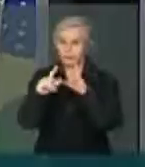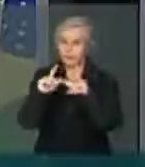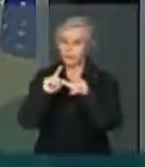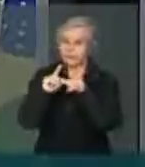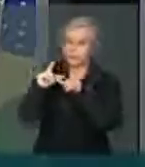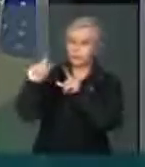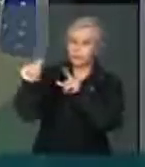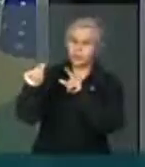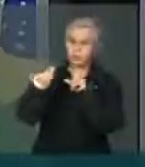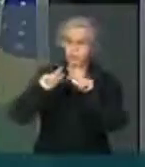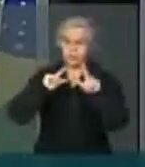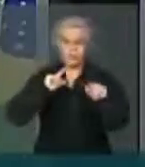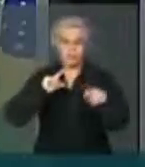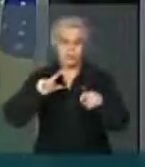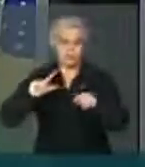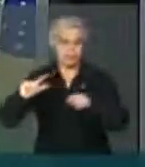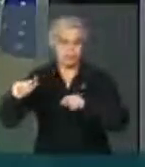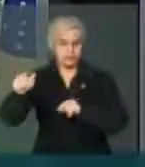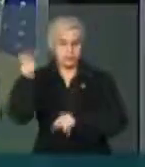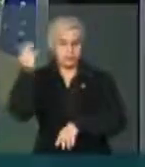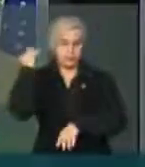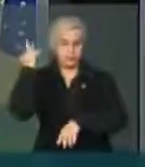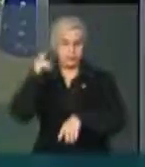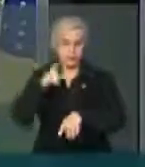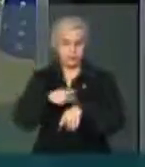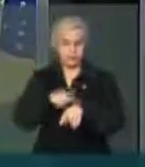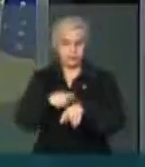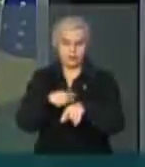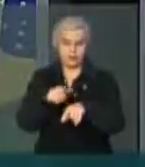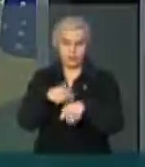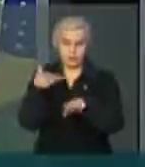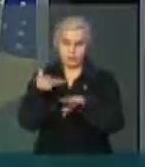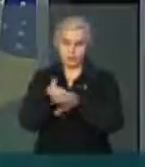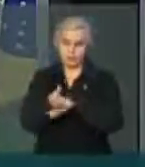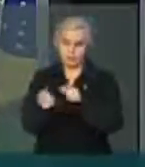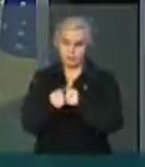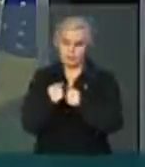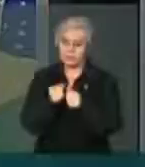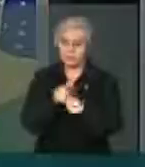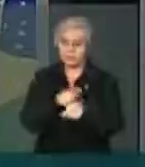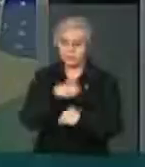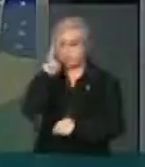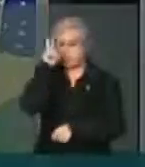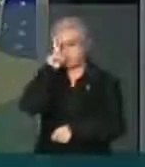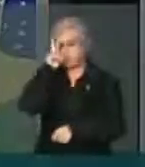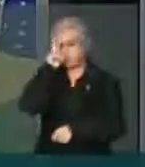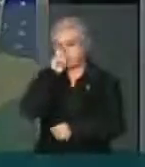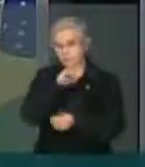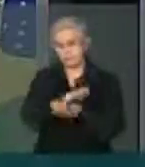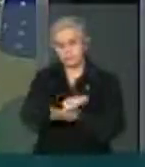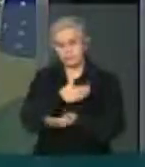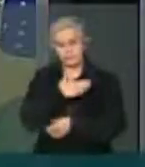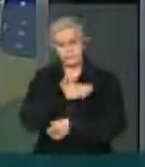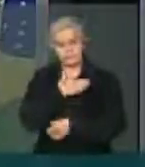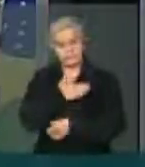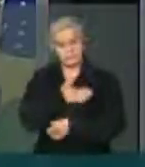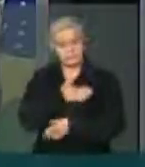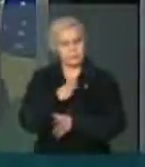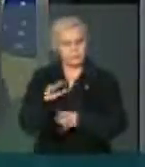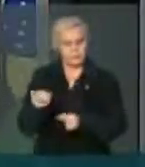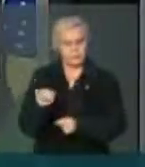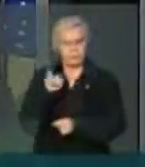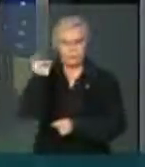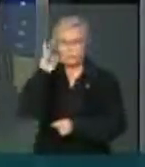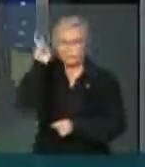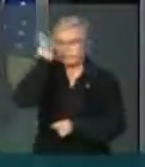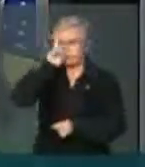época conviveram com esse período histórico. Para mim, foi um dos motivos mais marcantes da